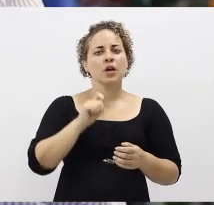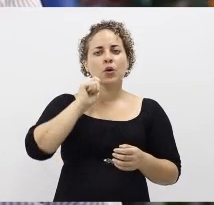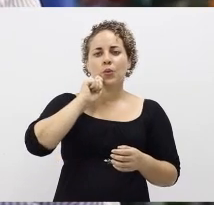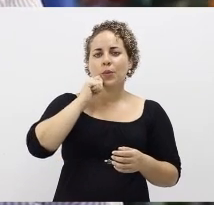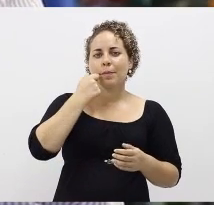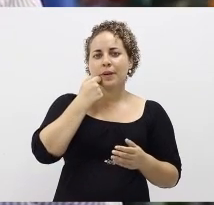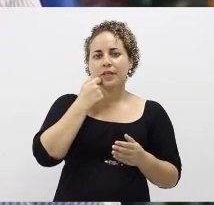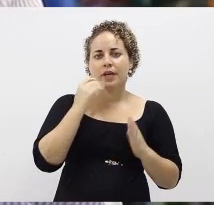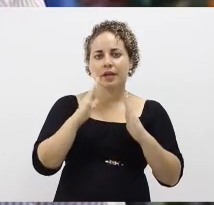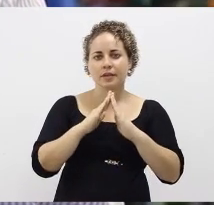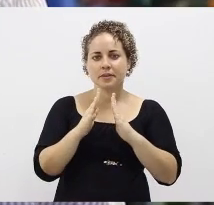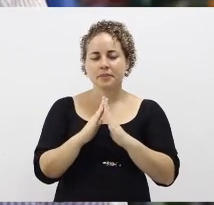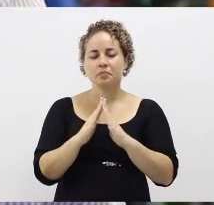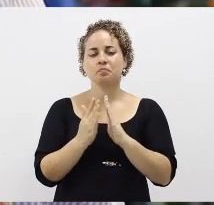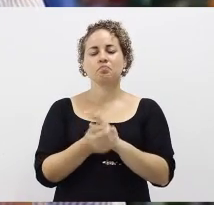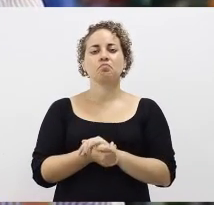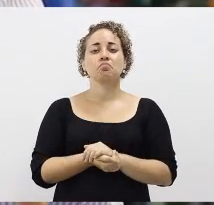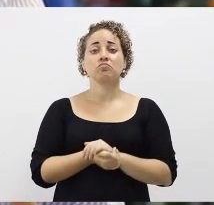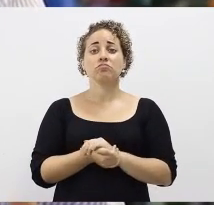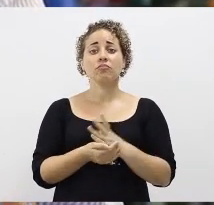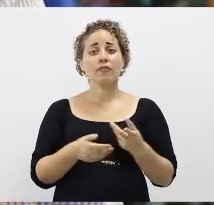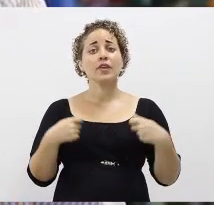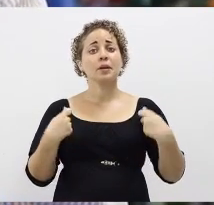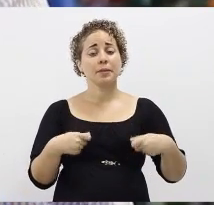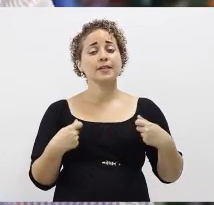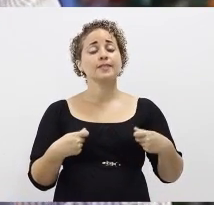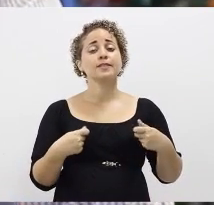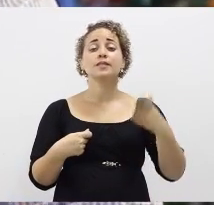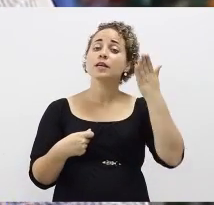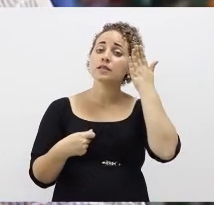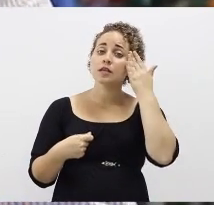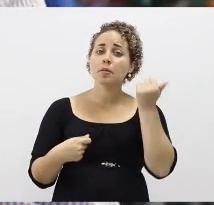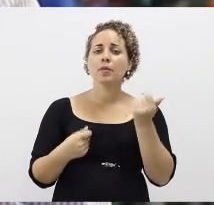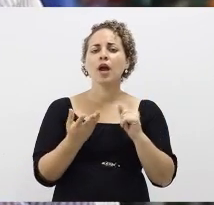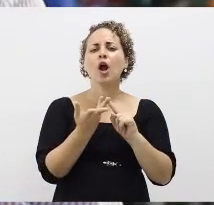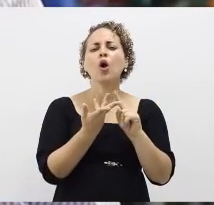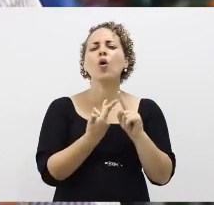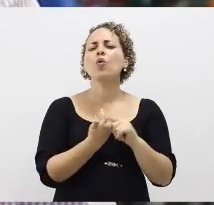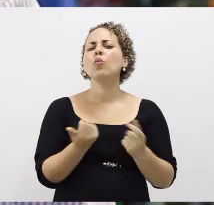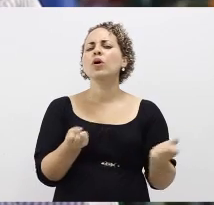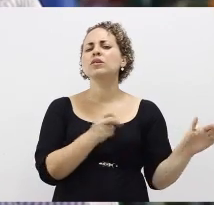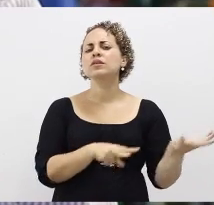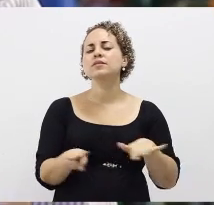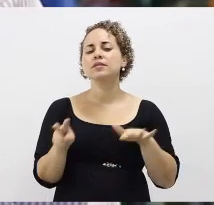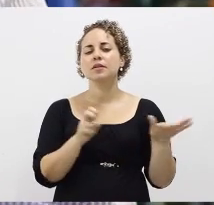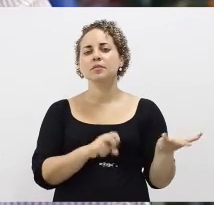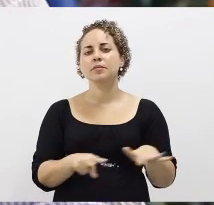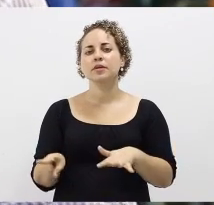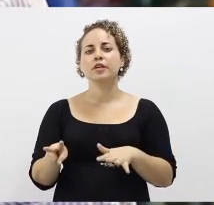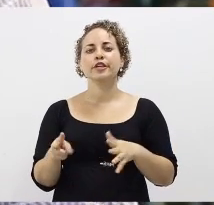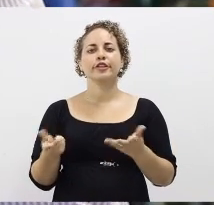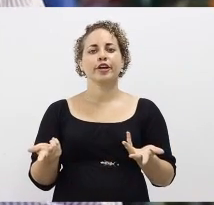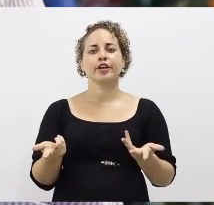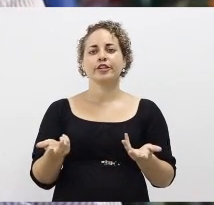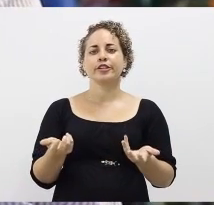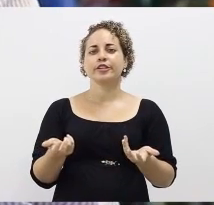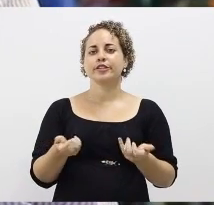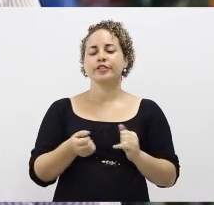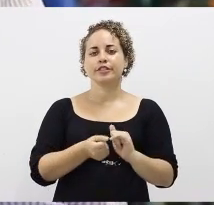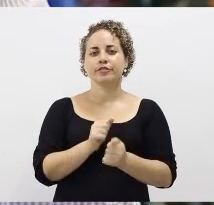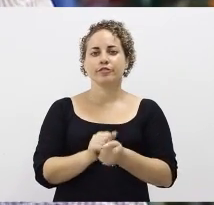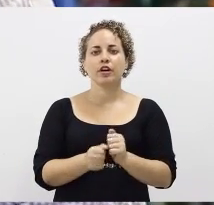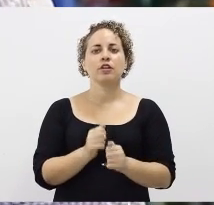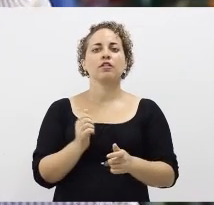padaria, uma panificadora, ela precisa saber quanto vai comprar semanalmente de farinha de